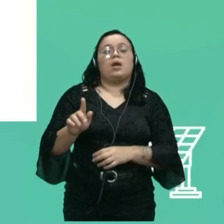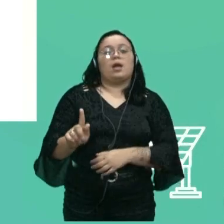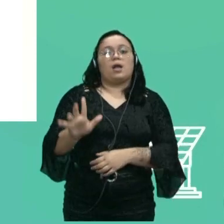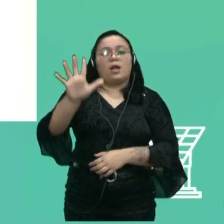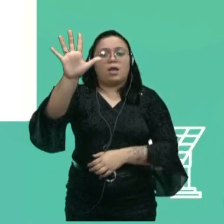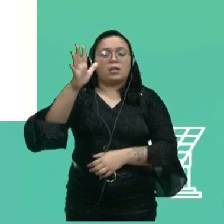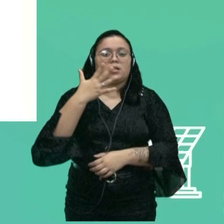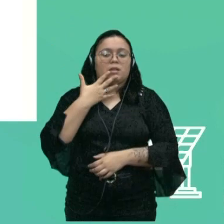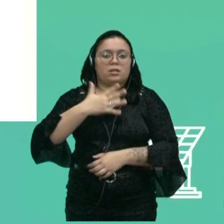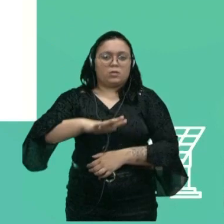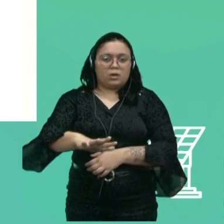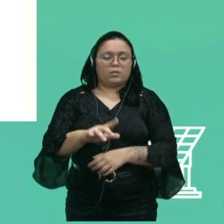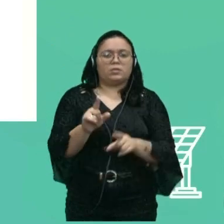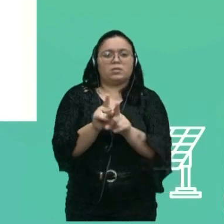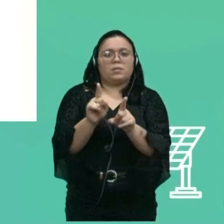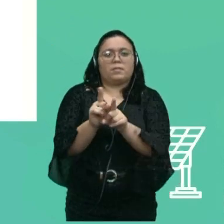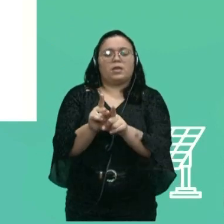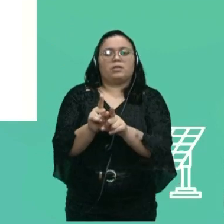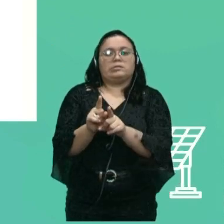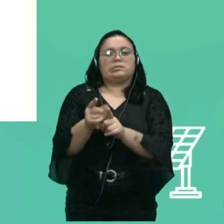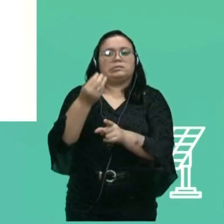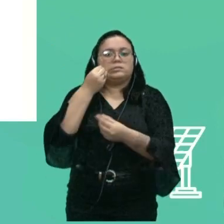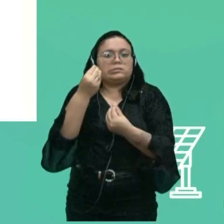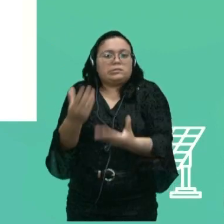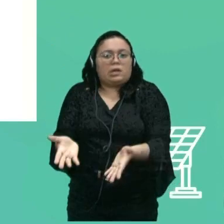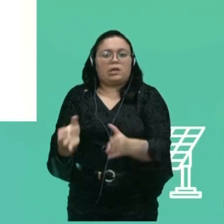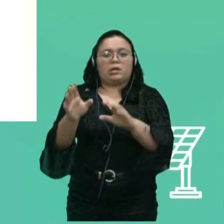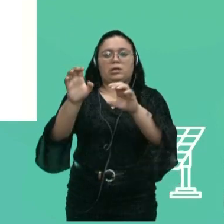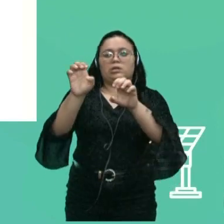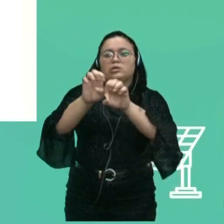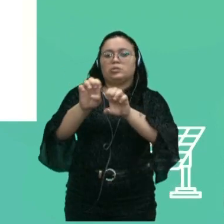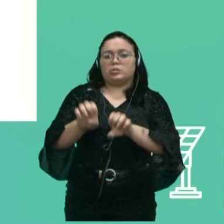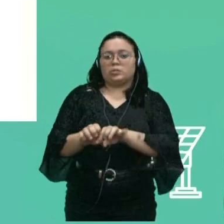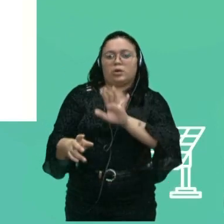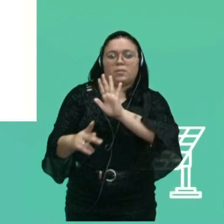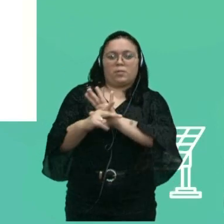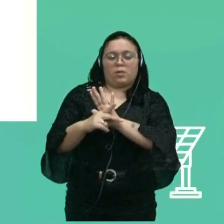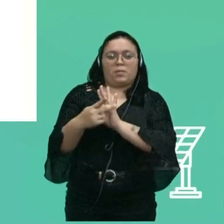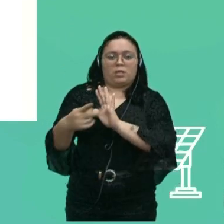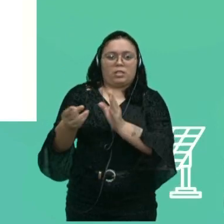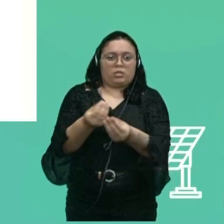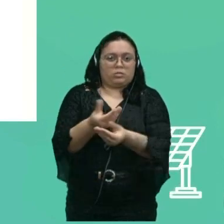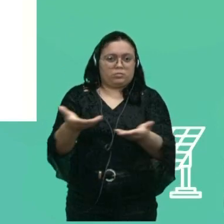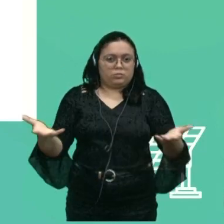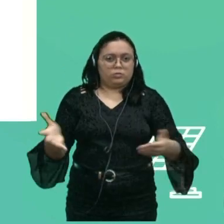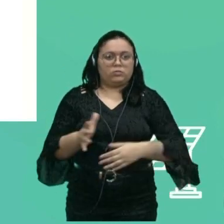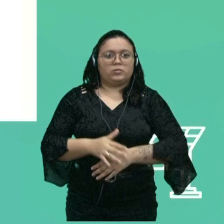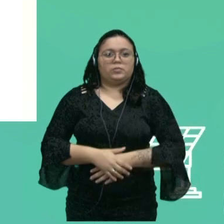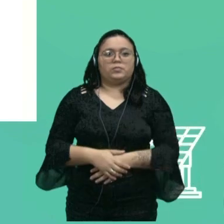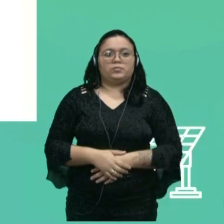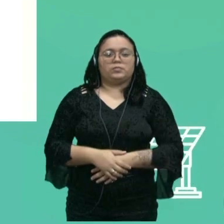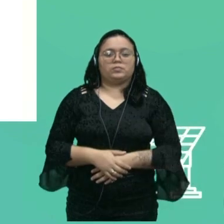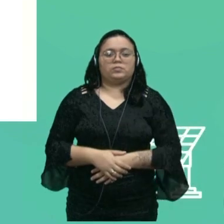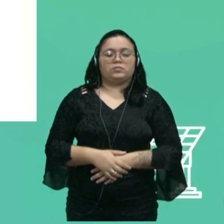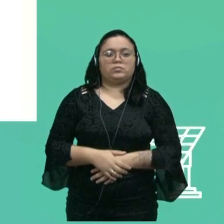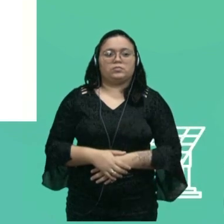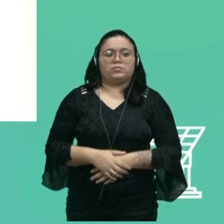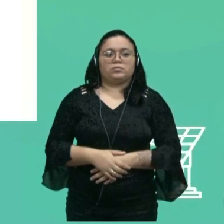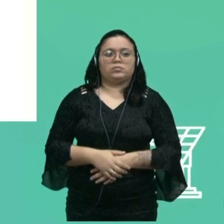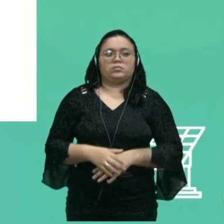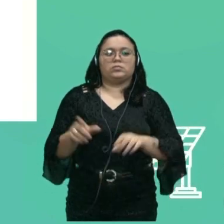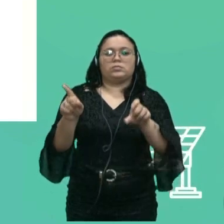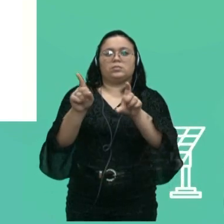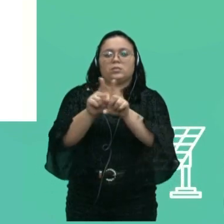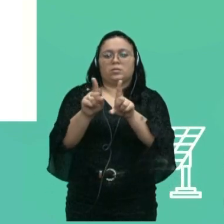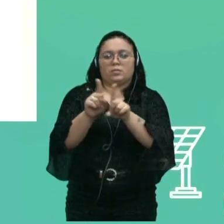frentes: o enriquecimento direto na infraestrutura disponível e testes pilotos em